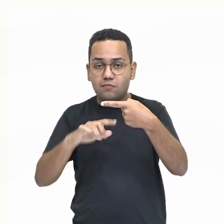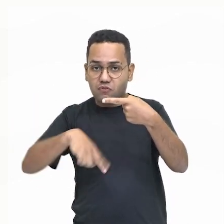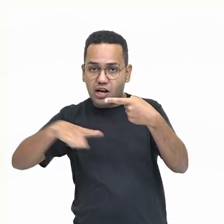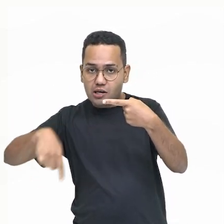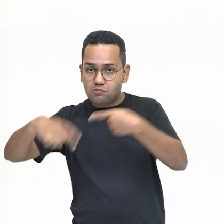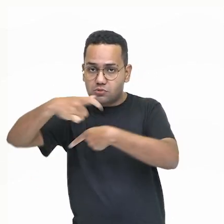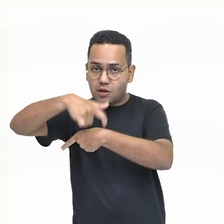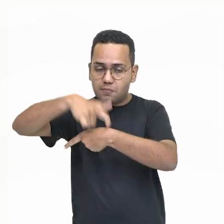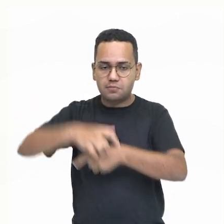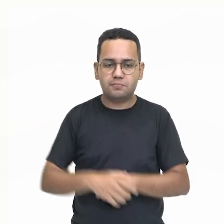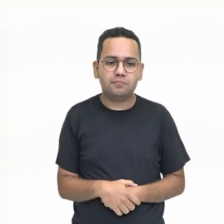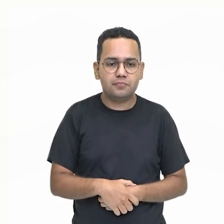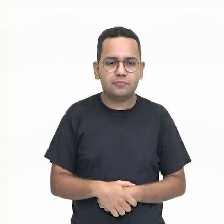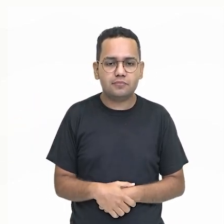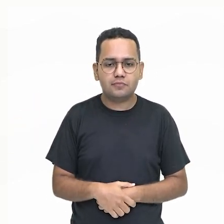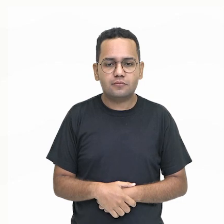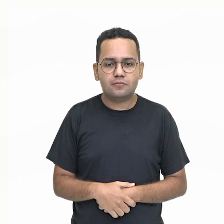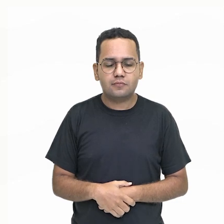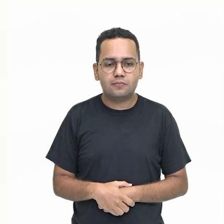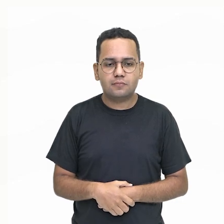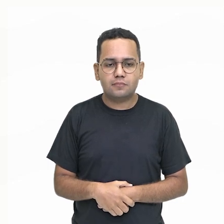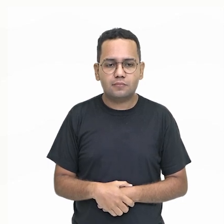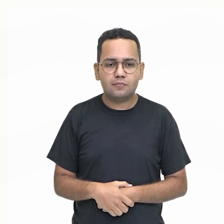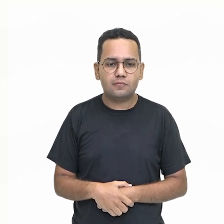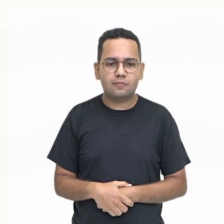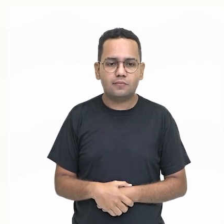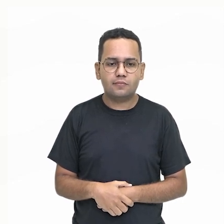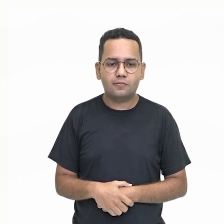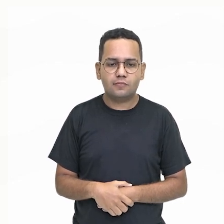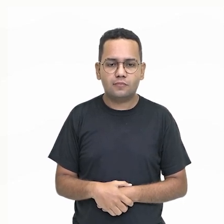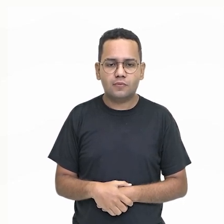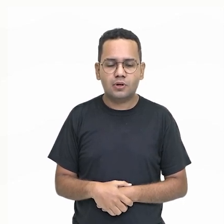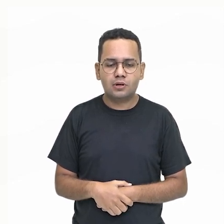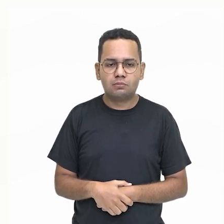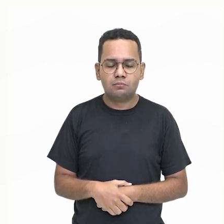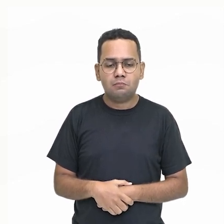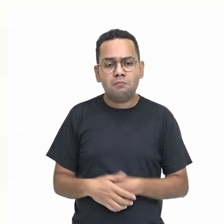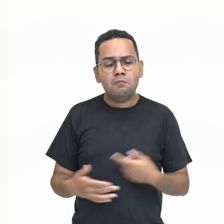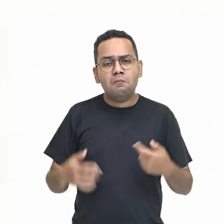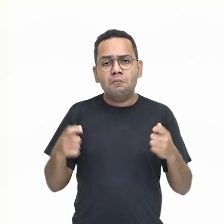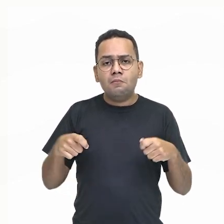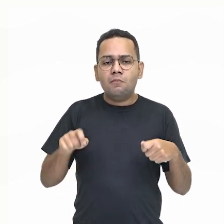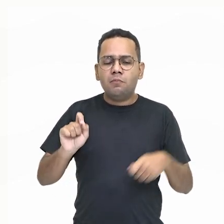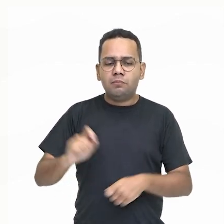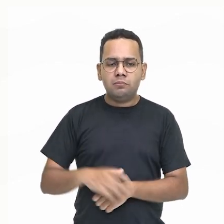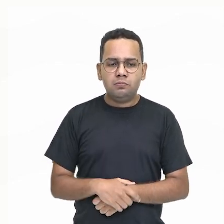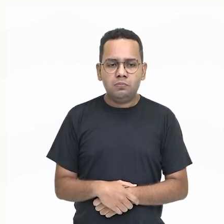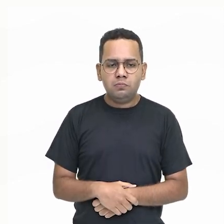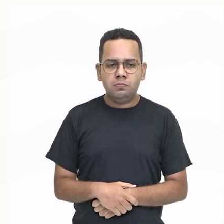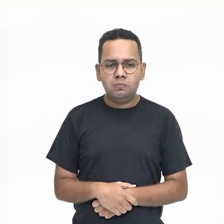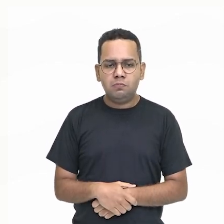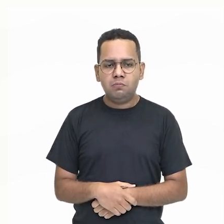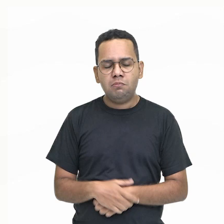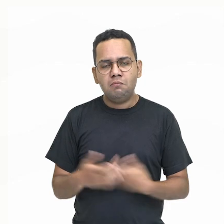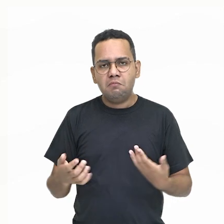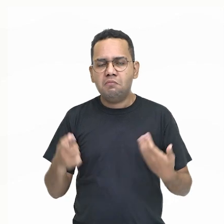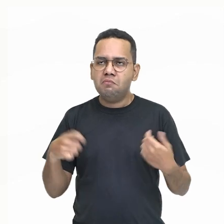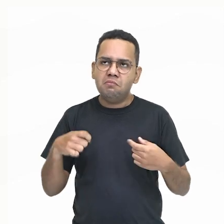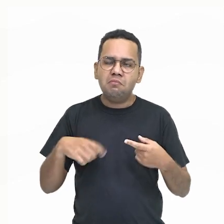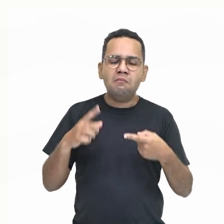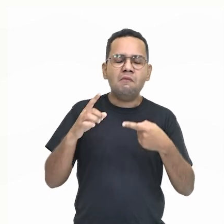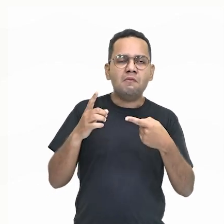velocidade média pode ser conhecida como o espaço pelo tempo ou a distância percorrida de dividida pelo tempo